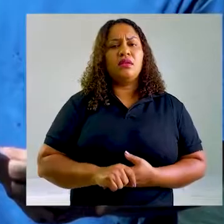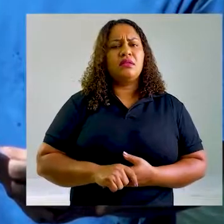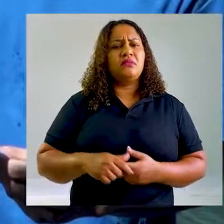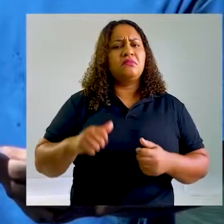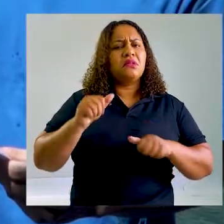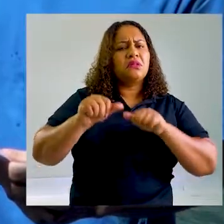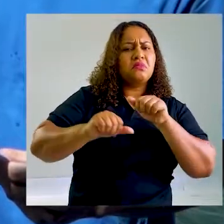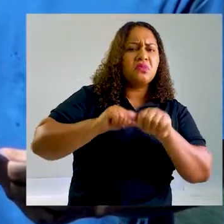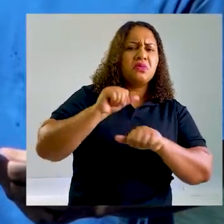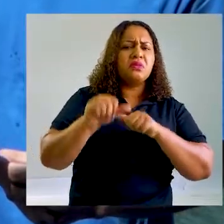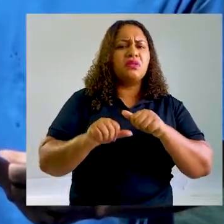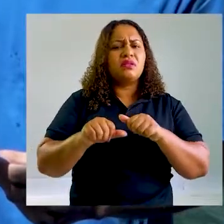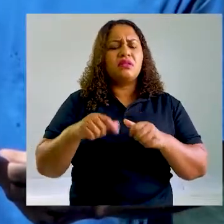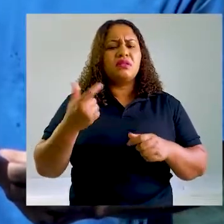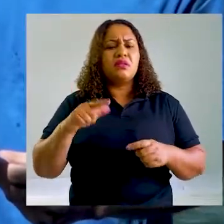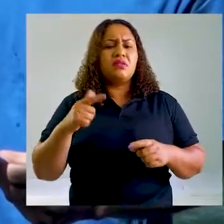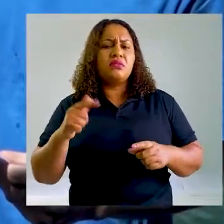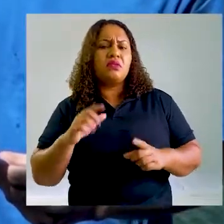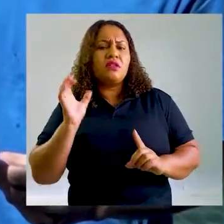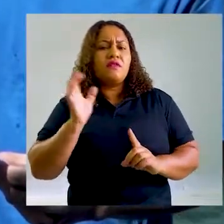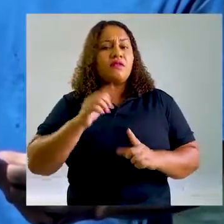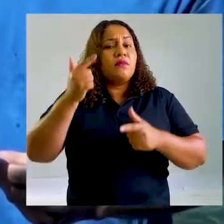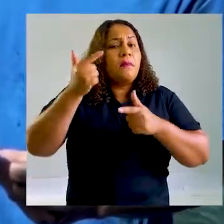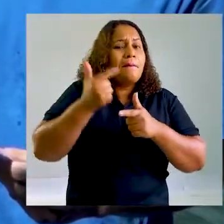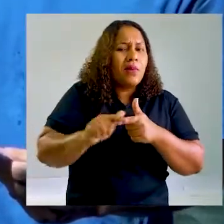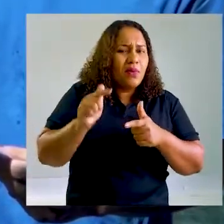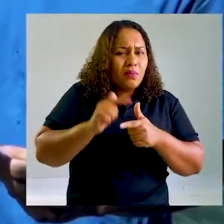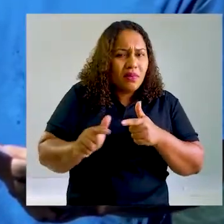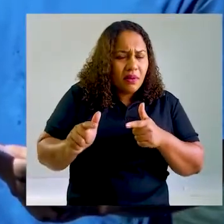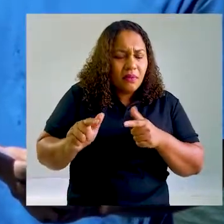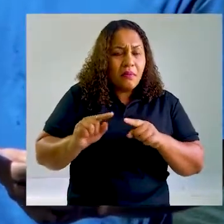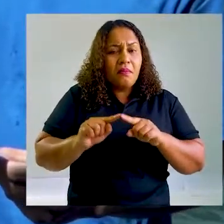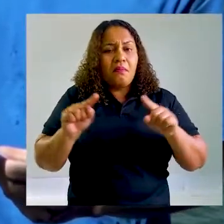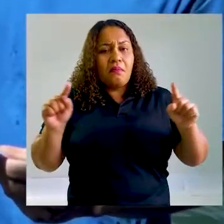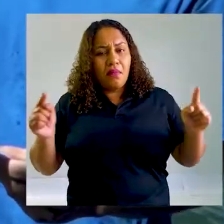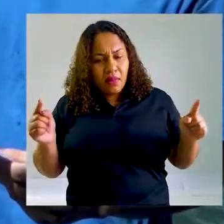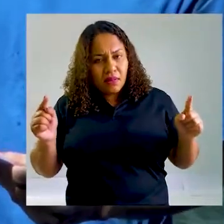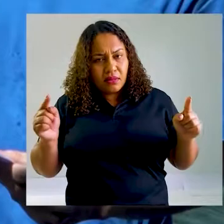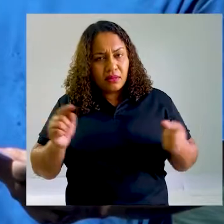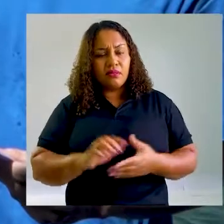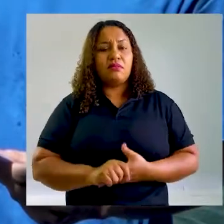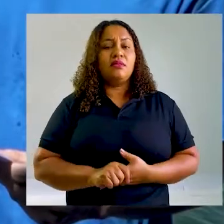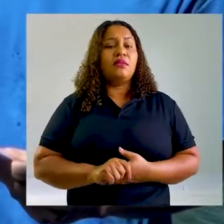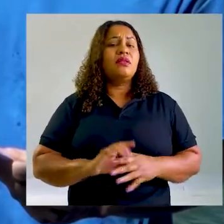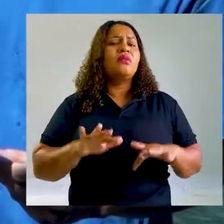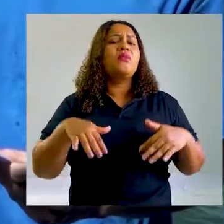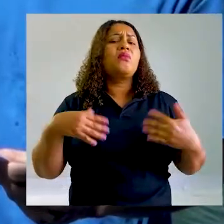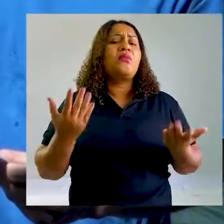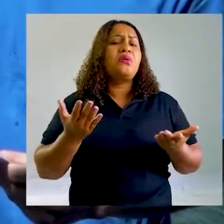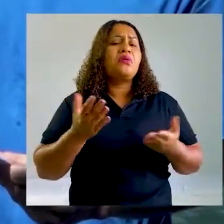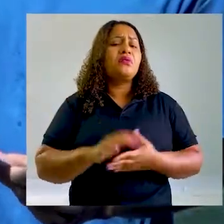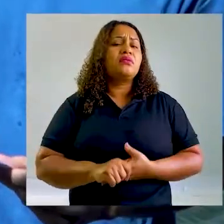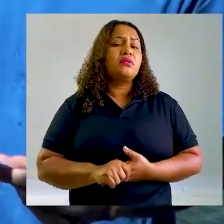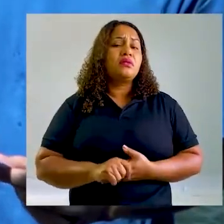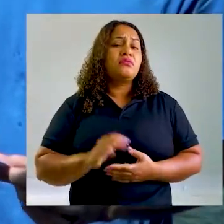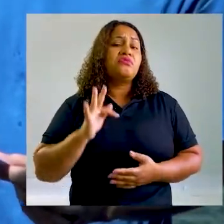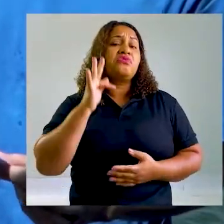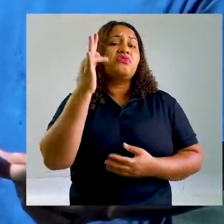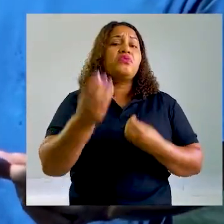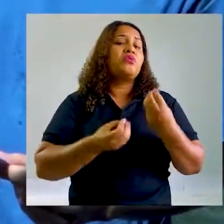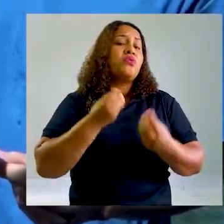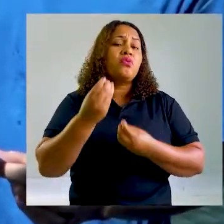essas alterações e isso não tem gerado grandes problemas, né? Mas até quando, né, o rio vai